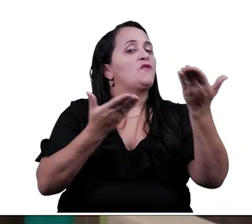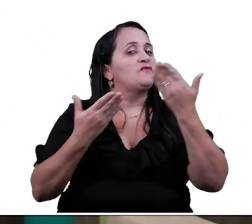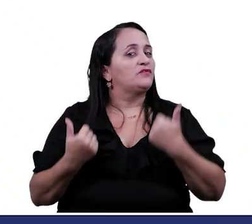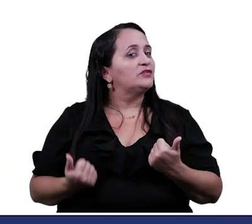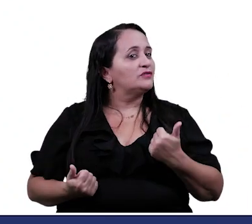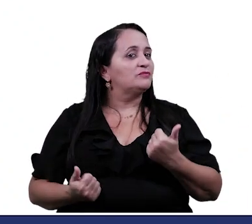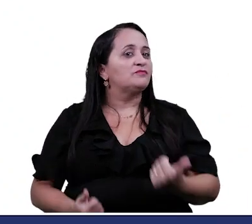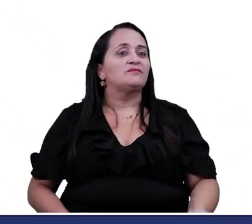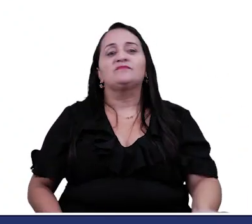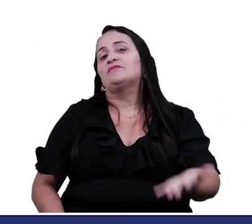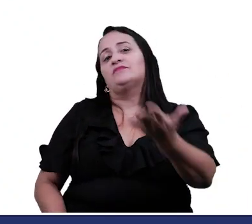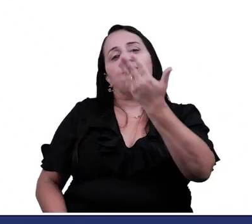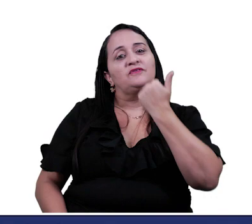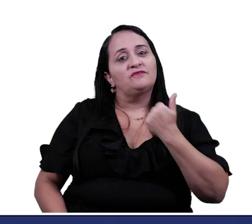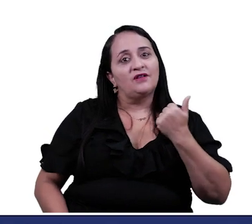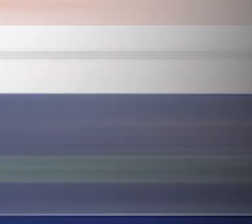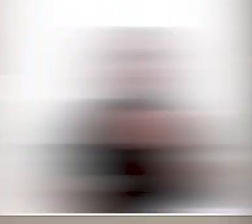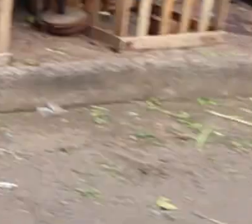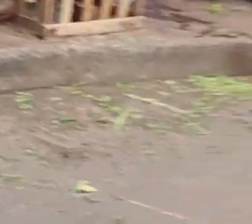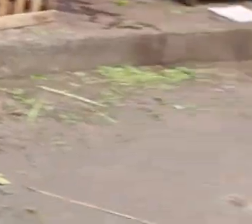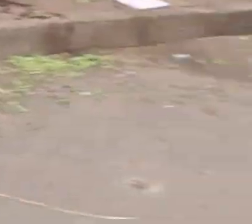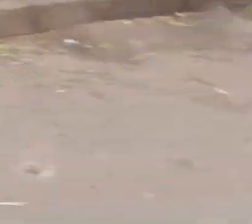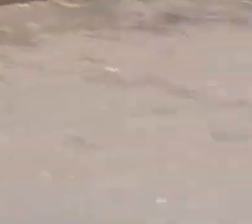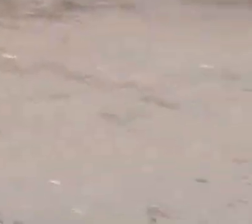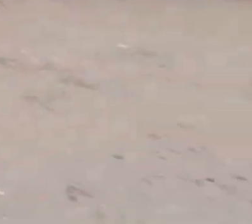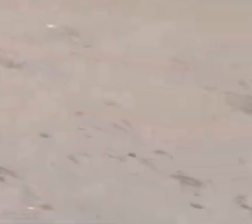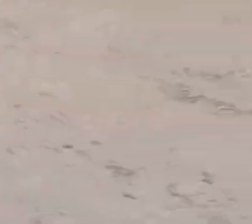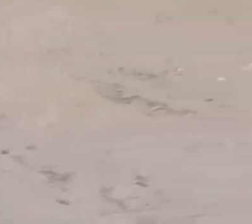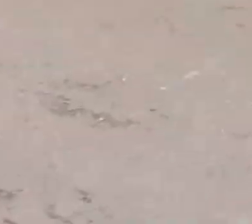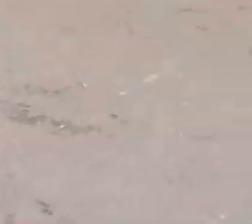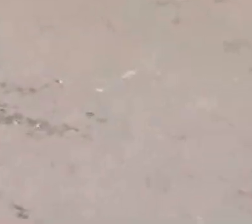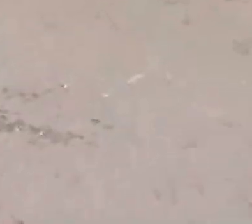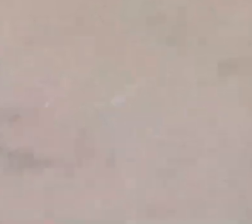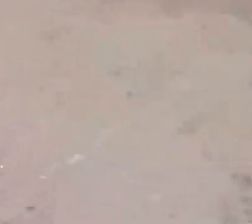agora, vem comigo!